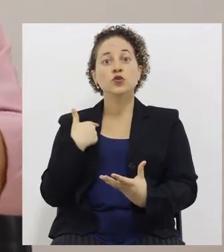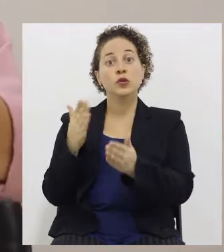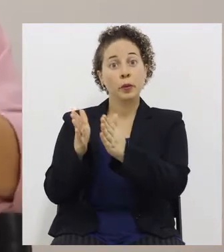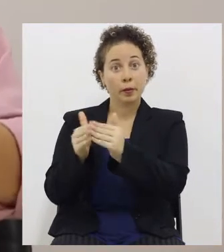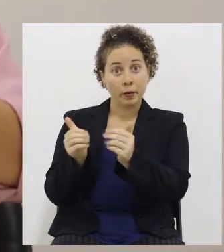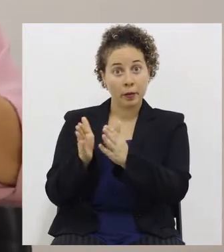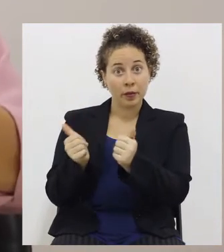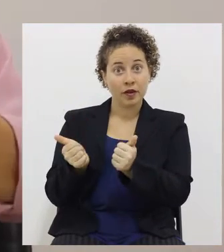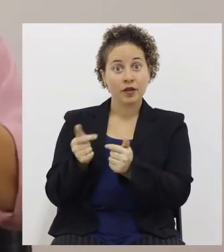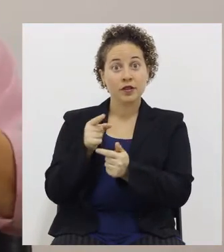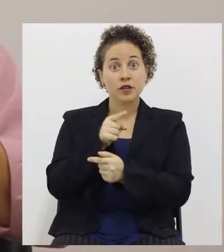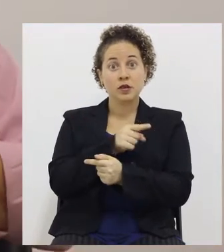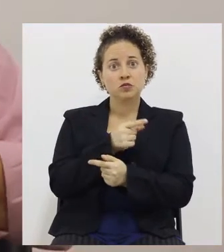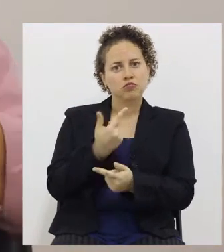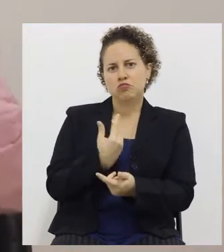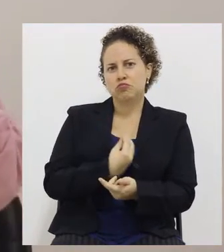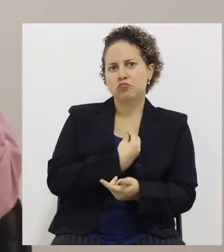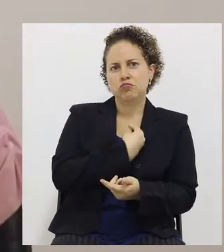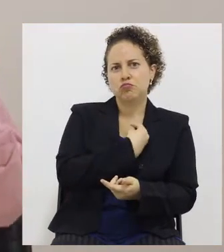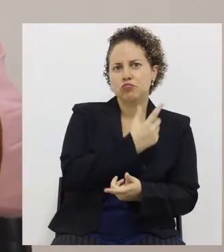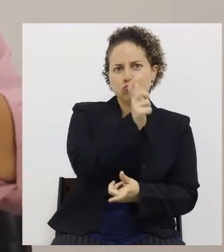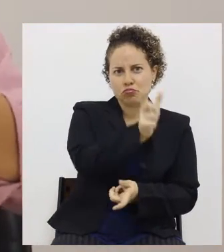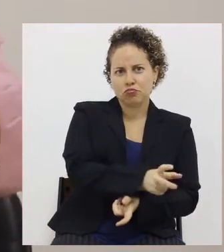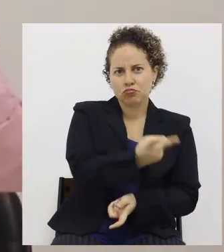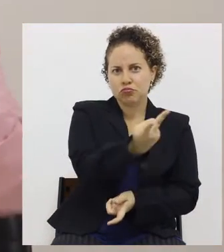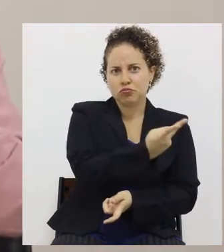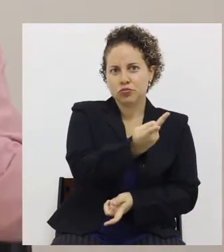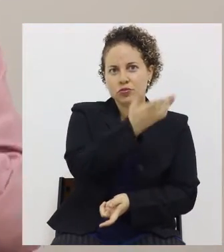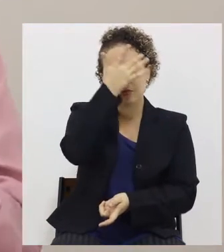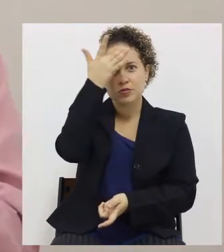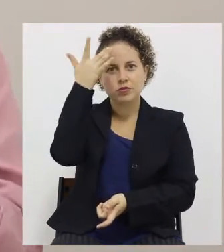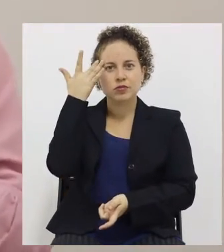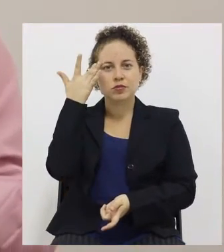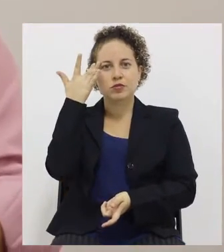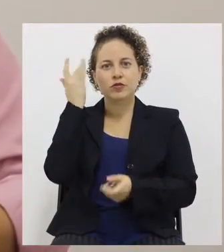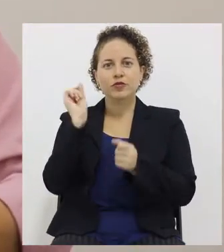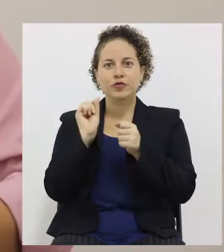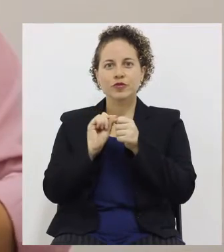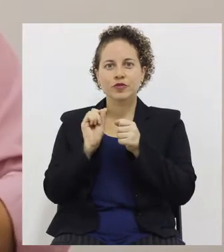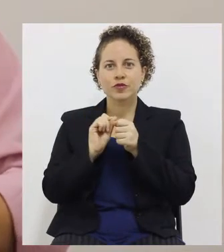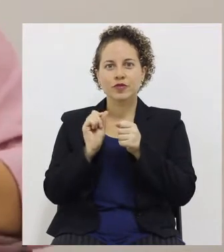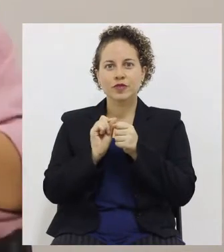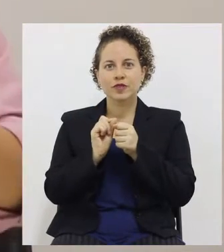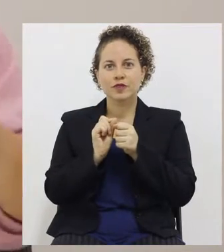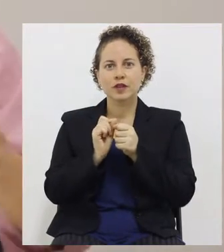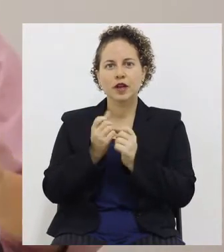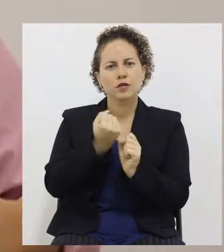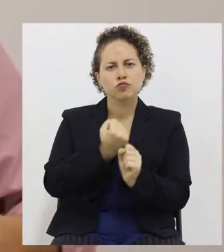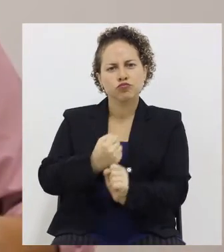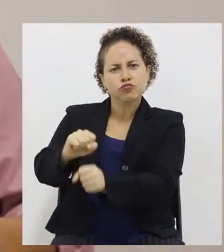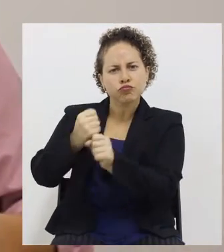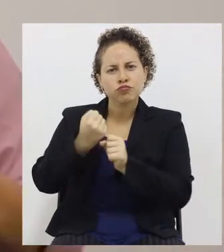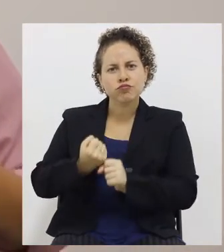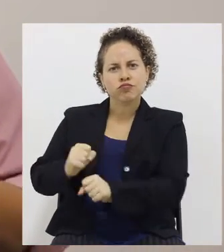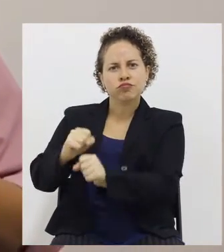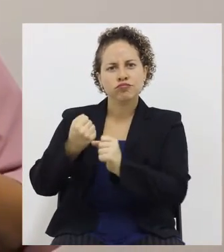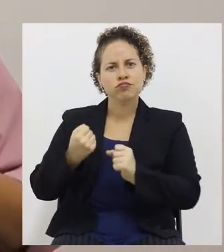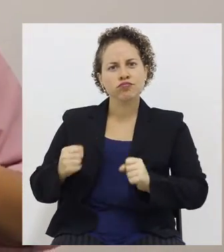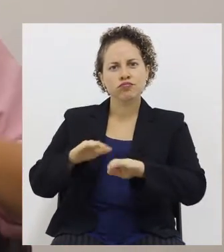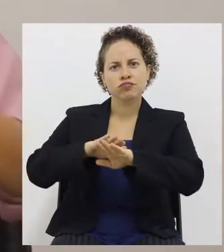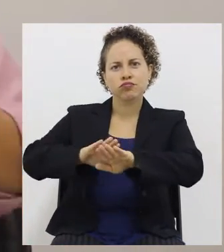solicita para mim e para você, para que nós dois façamos uma limpeza no quintal dela. E